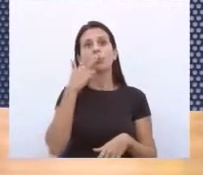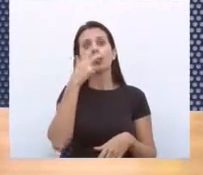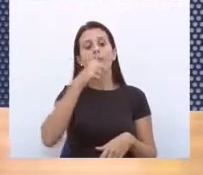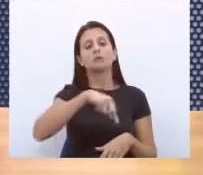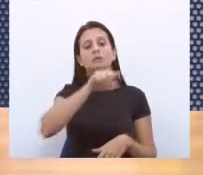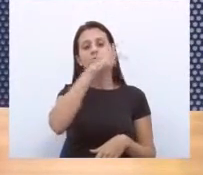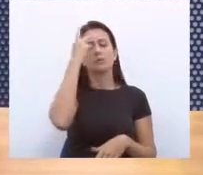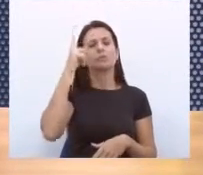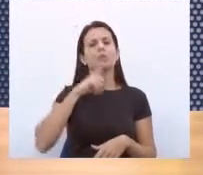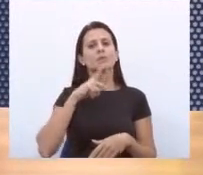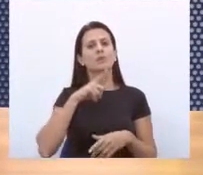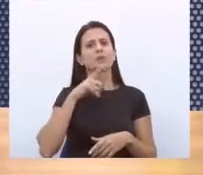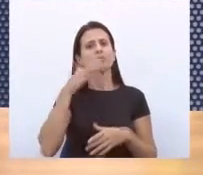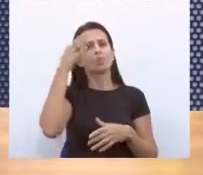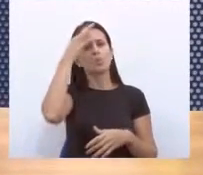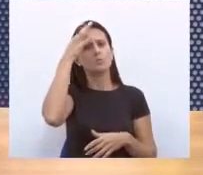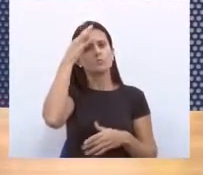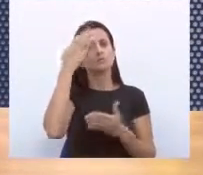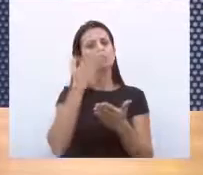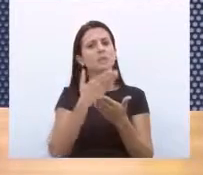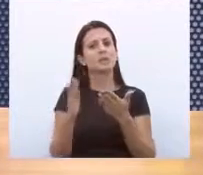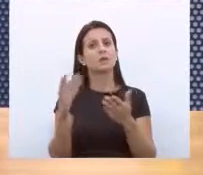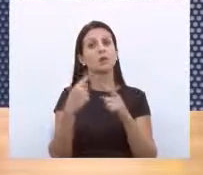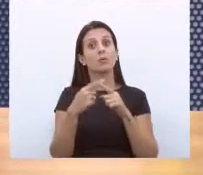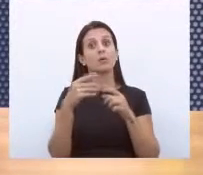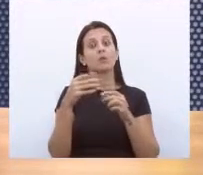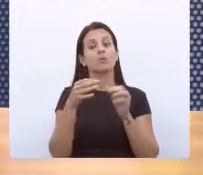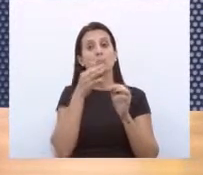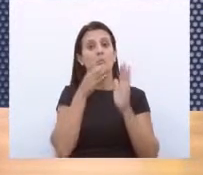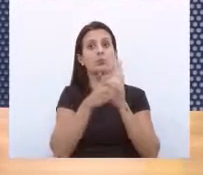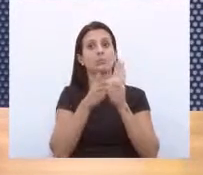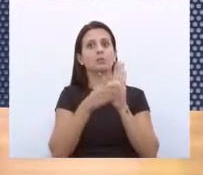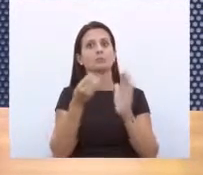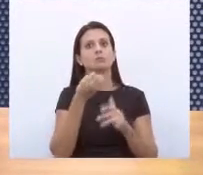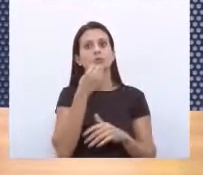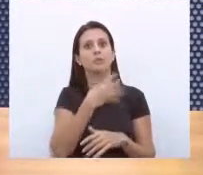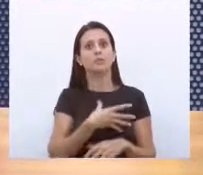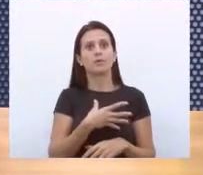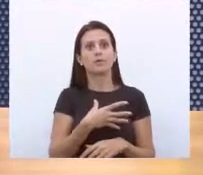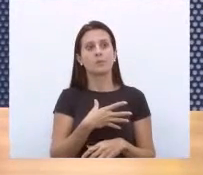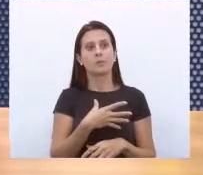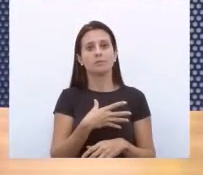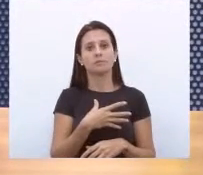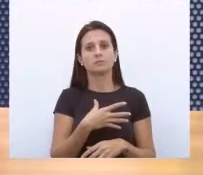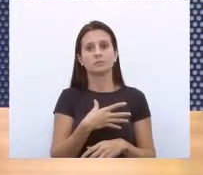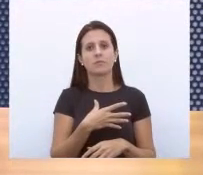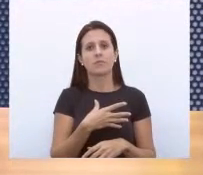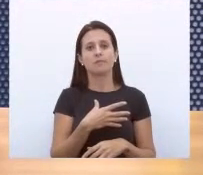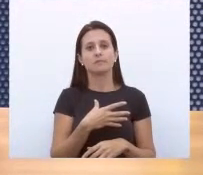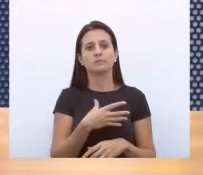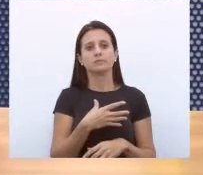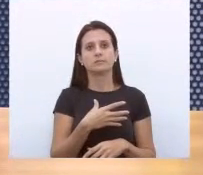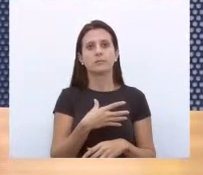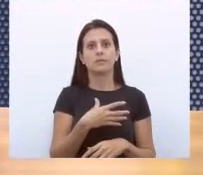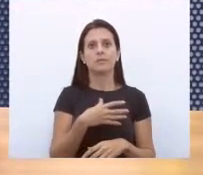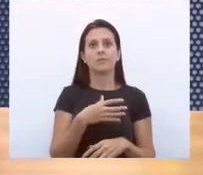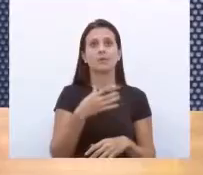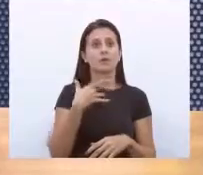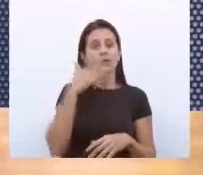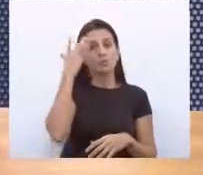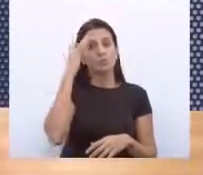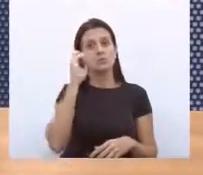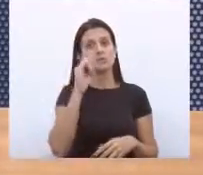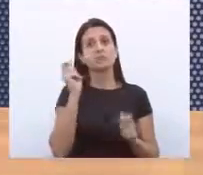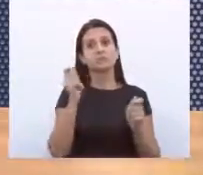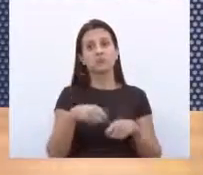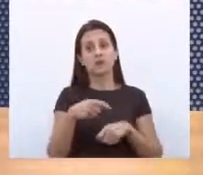tomar consciência do que perdeu, porque a proposta era muito vantajosa. Acho que estão começando, mas não sei se tem mais tempo. O prefeito já